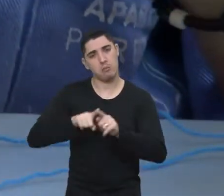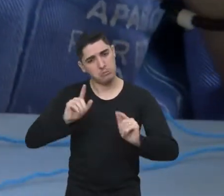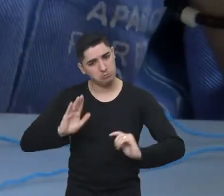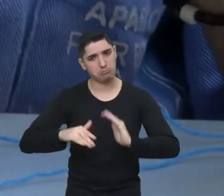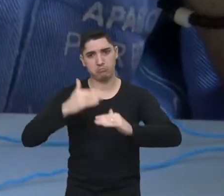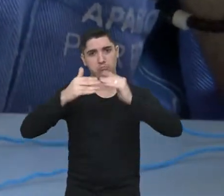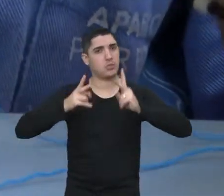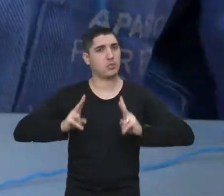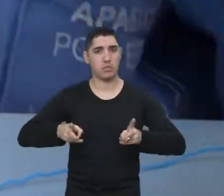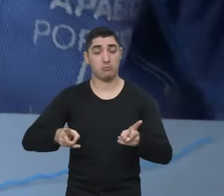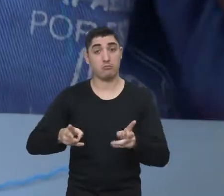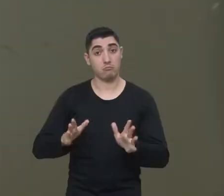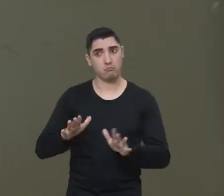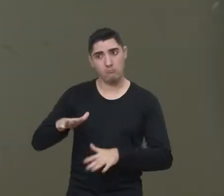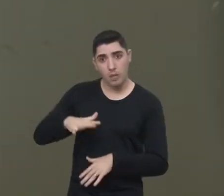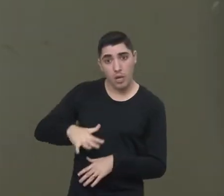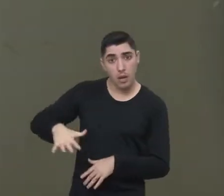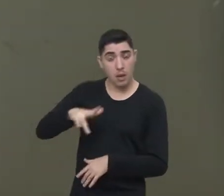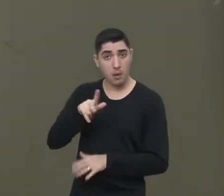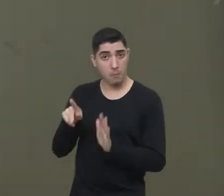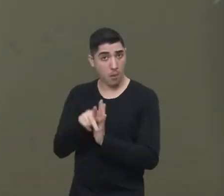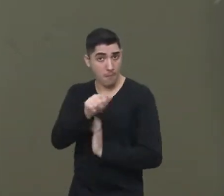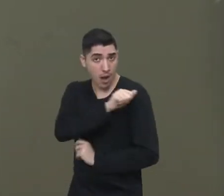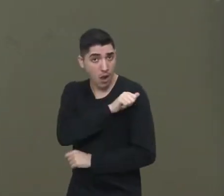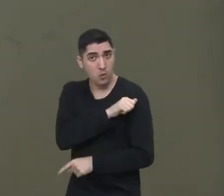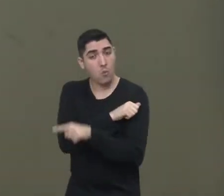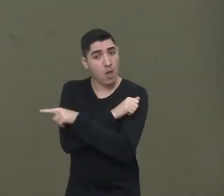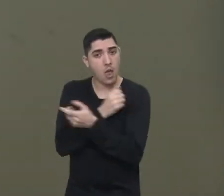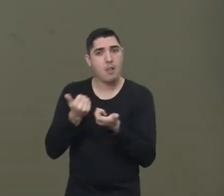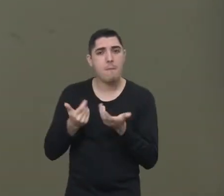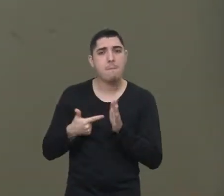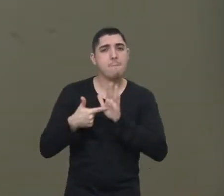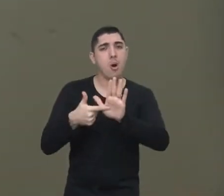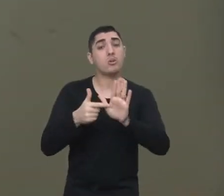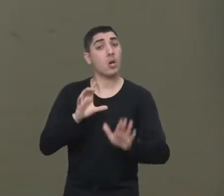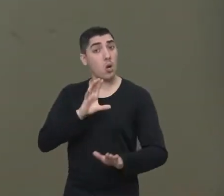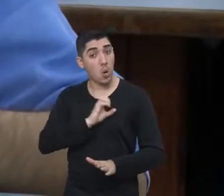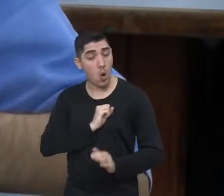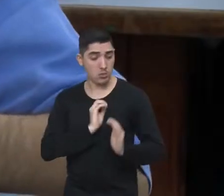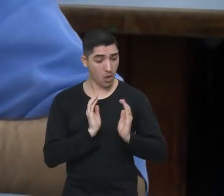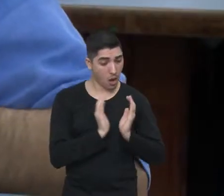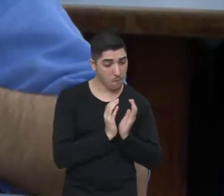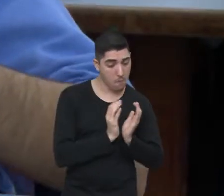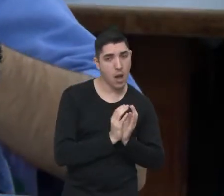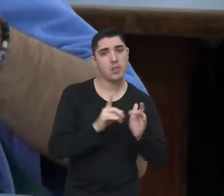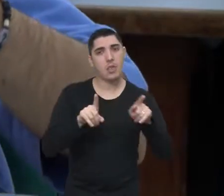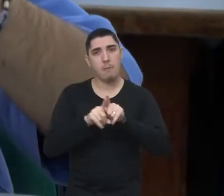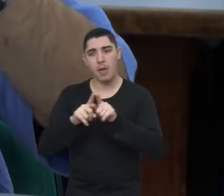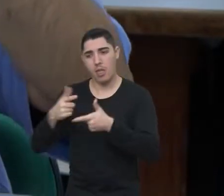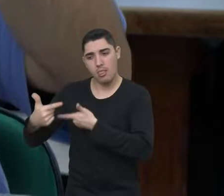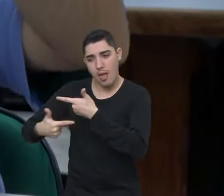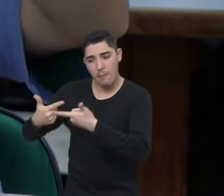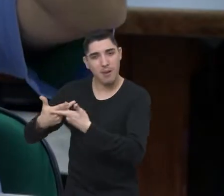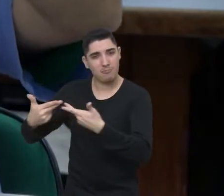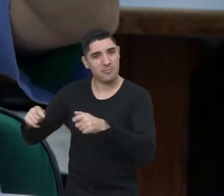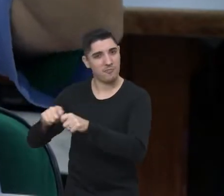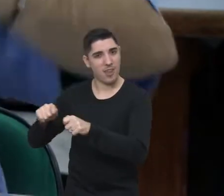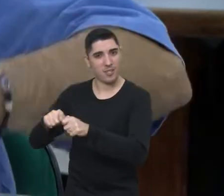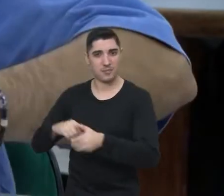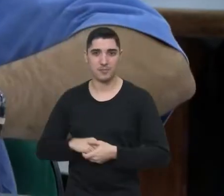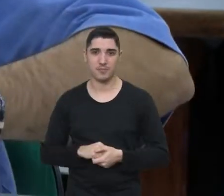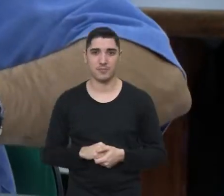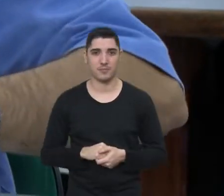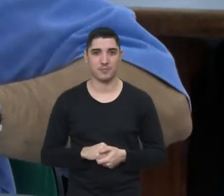e em constante desenvolvimento. E são os próprios alunos da APAI que contam o quanto eles gostam da associação e das atividades